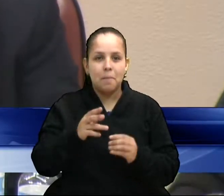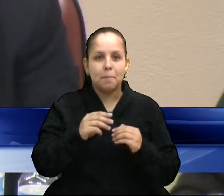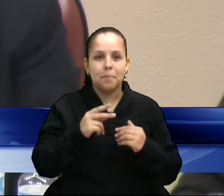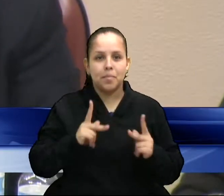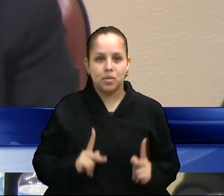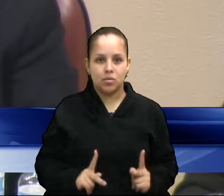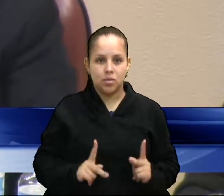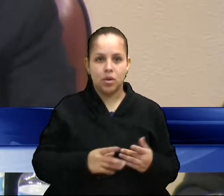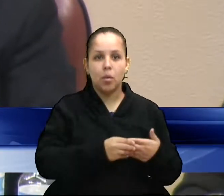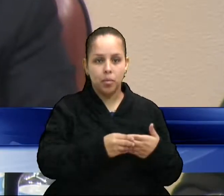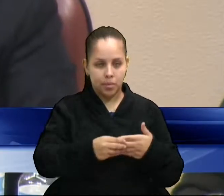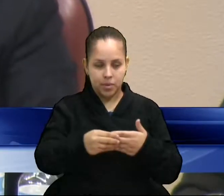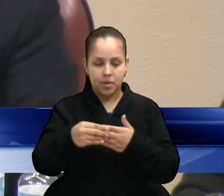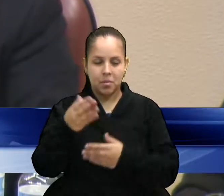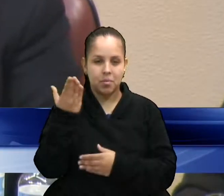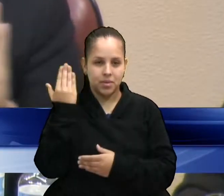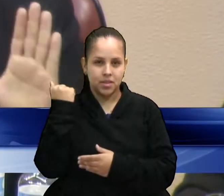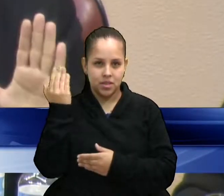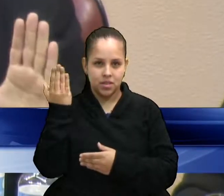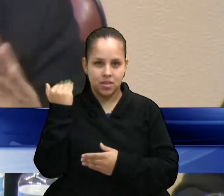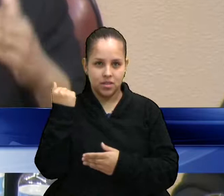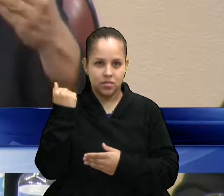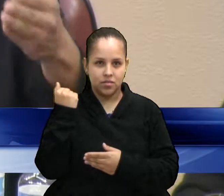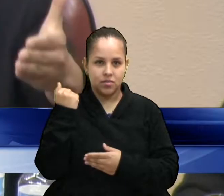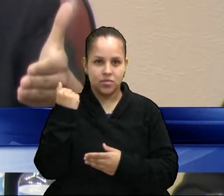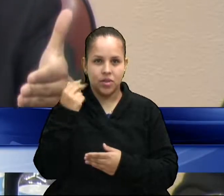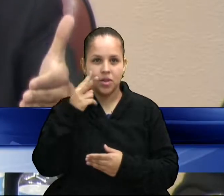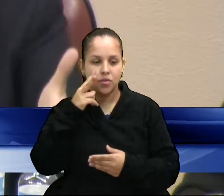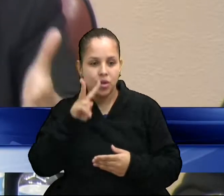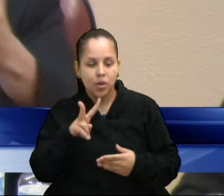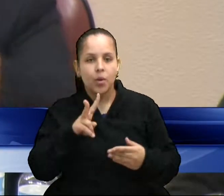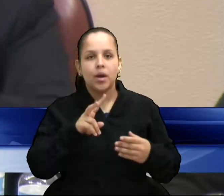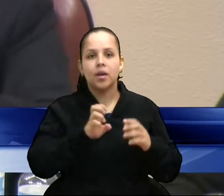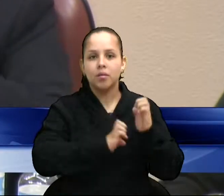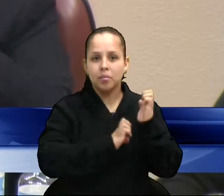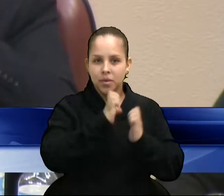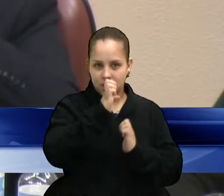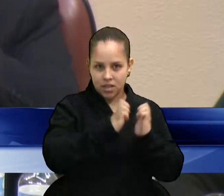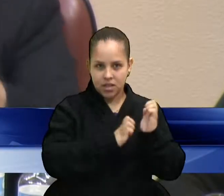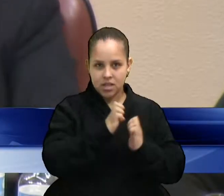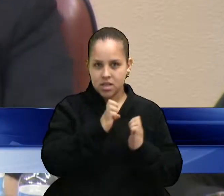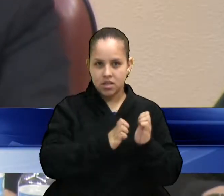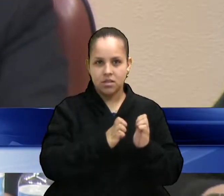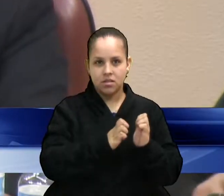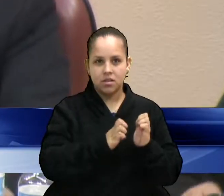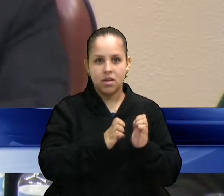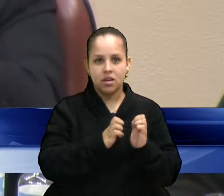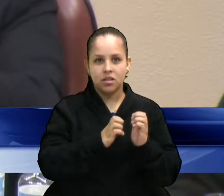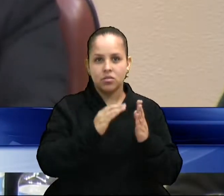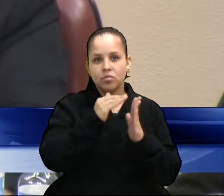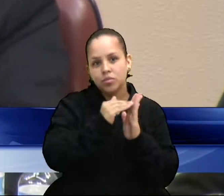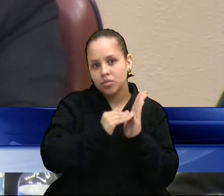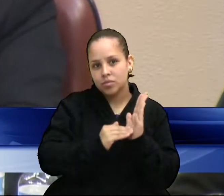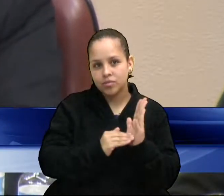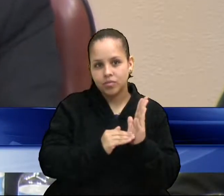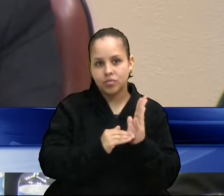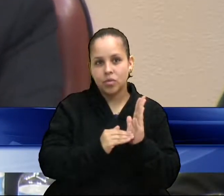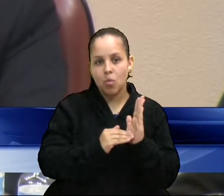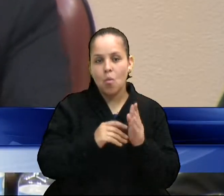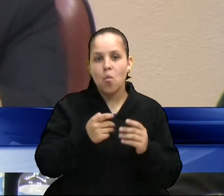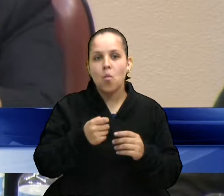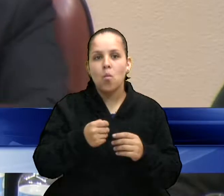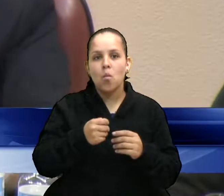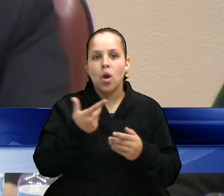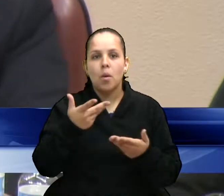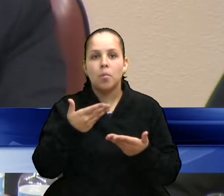vereador Rafael. E aí entraram num acordo, a empresa concessionária e a prefeitura. Quem é que perdeu nesse acordo? Não